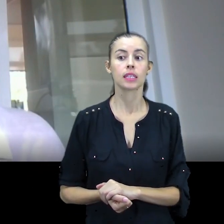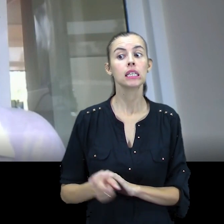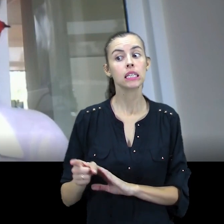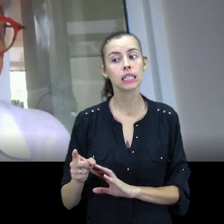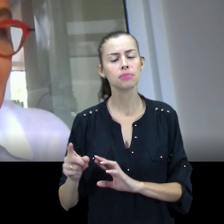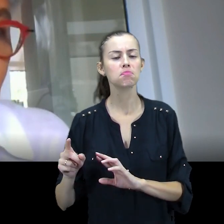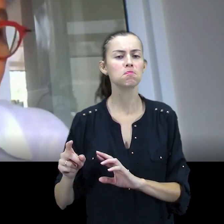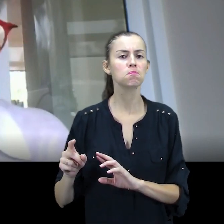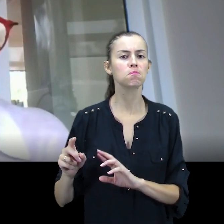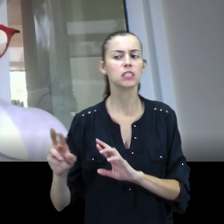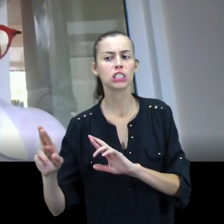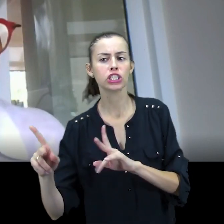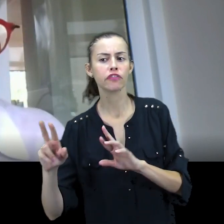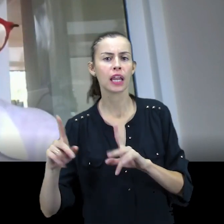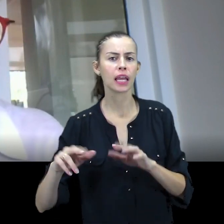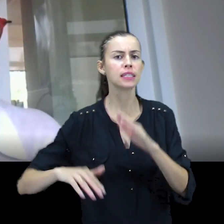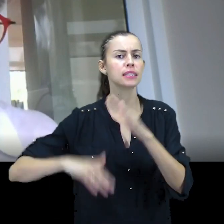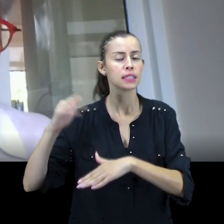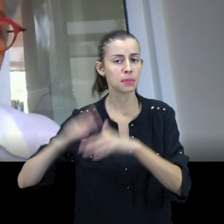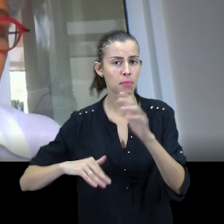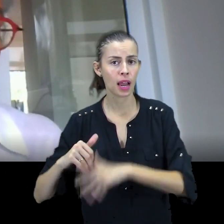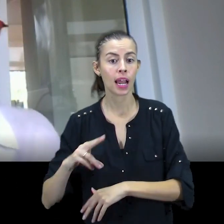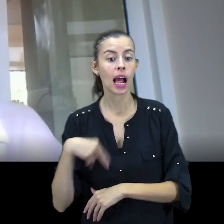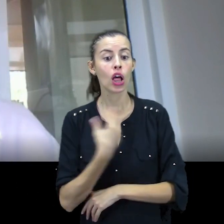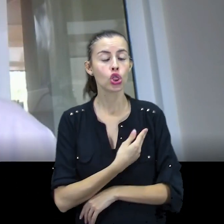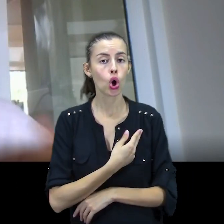a partir daquilo que é a realidade, né,